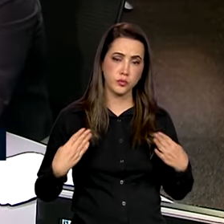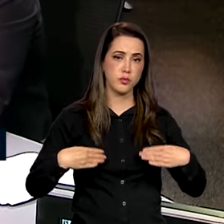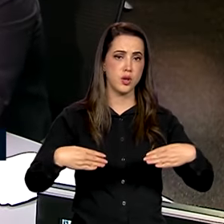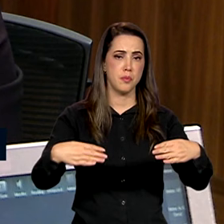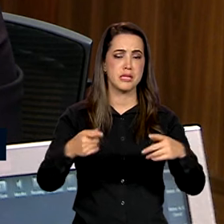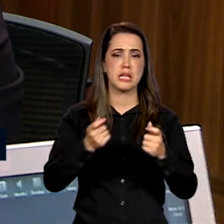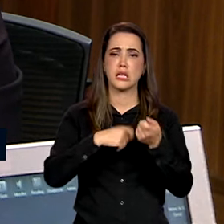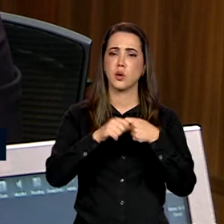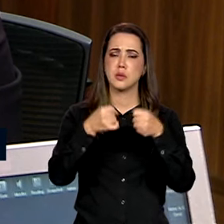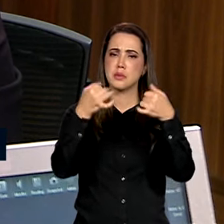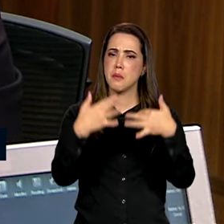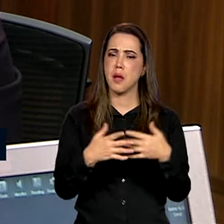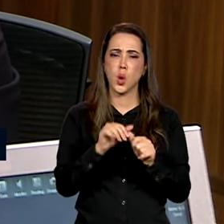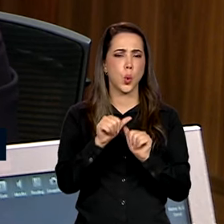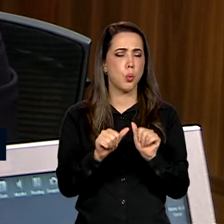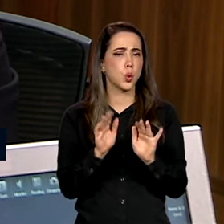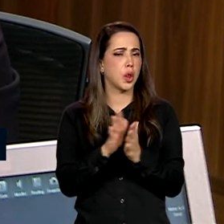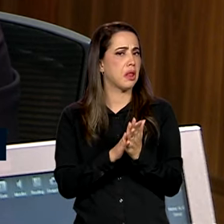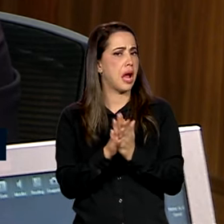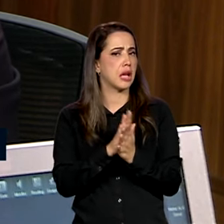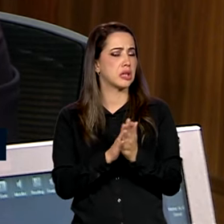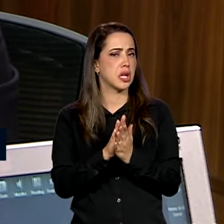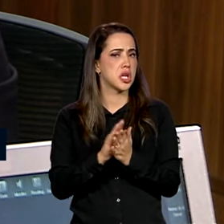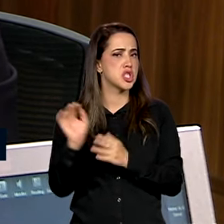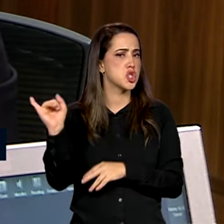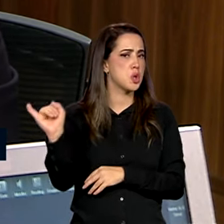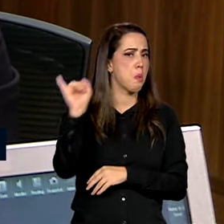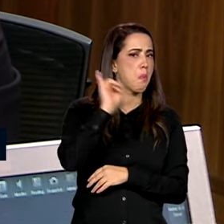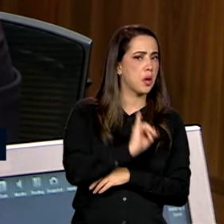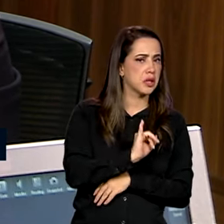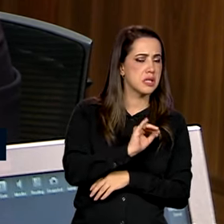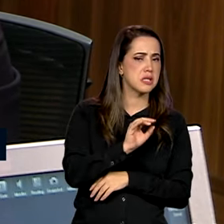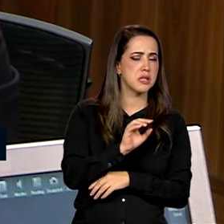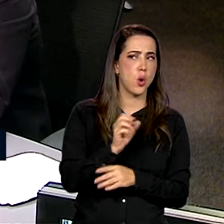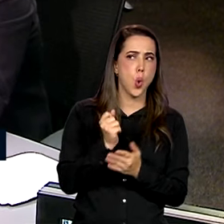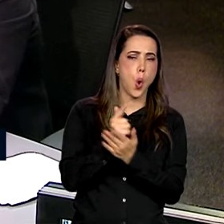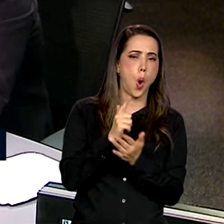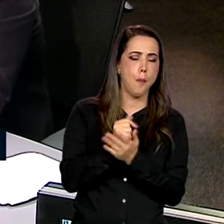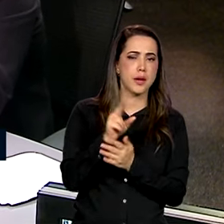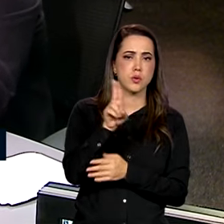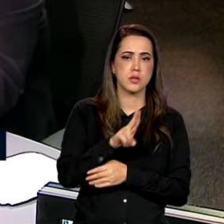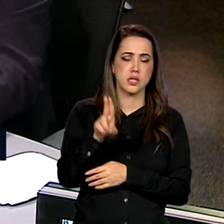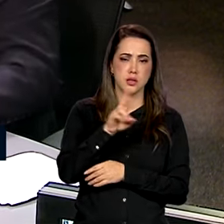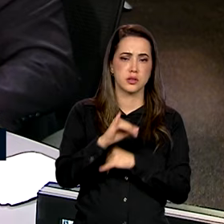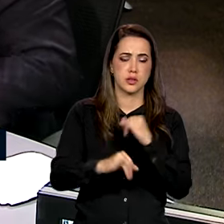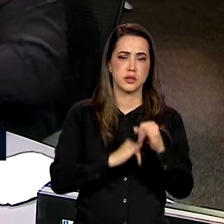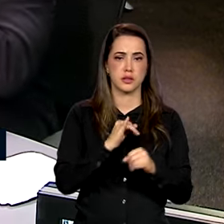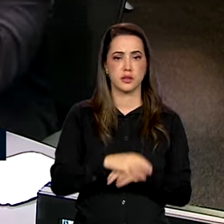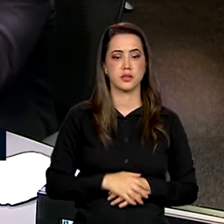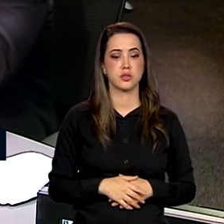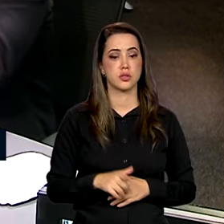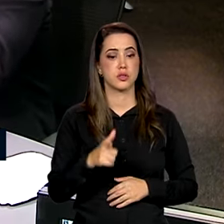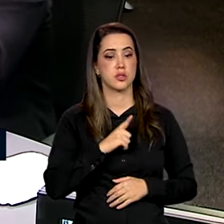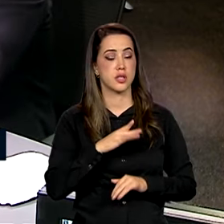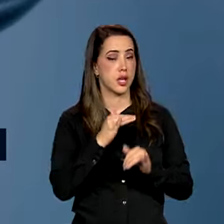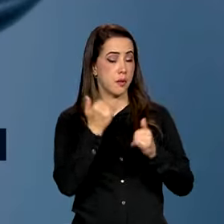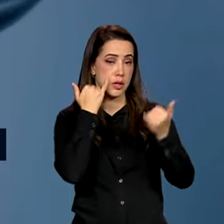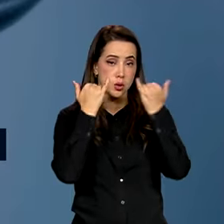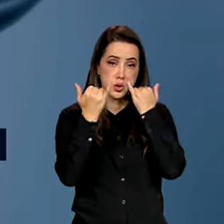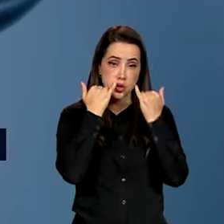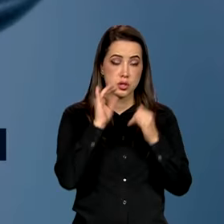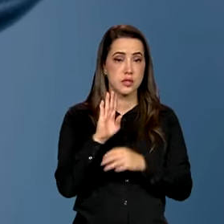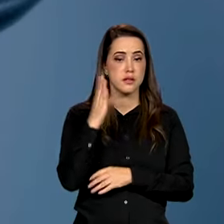fez alterações na tributação de compras feitas no exterior pela internet segundo a notícia falsa que vem circulando na internet o governo